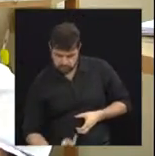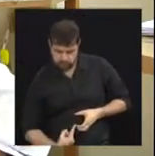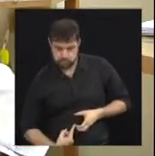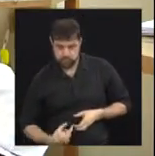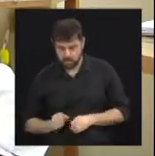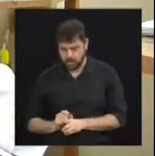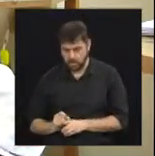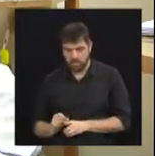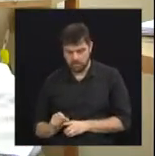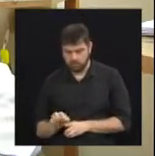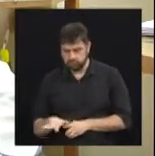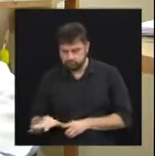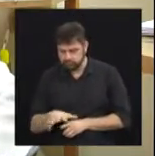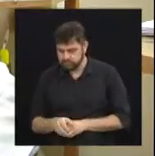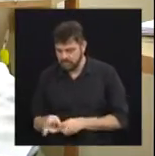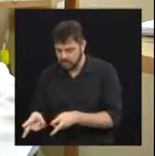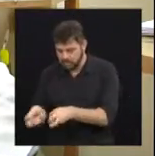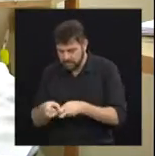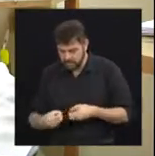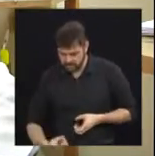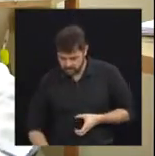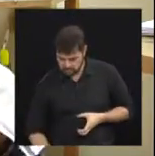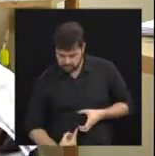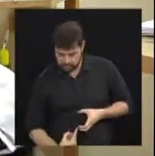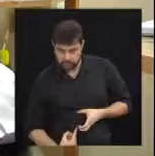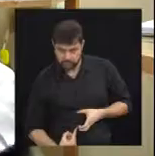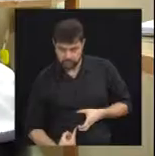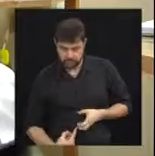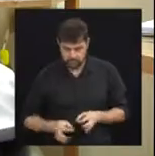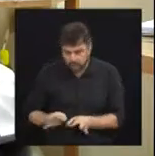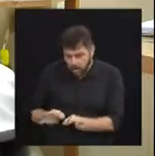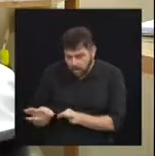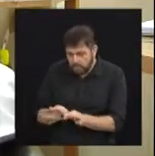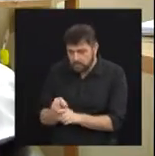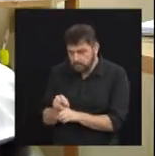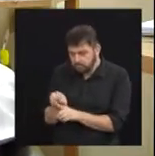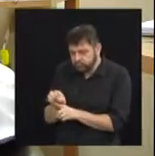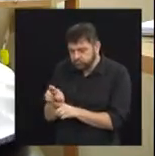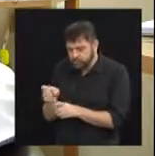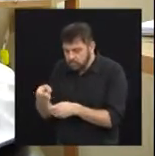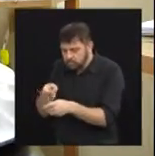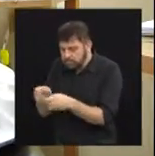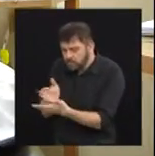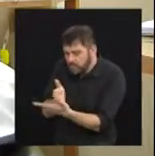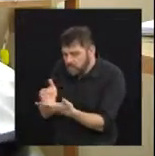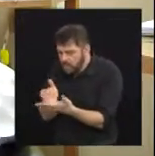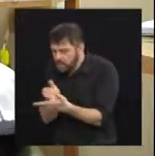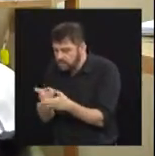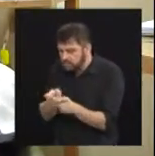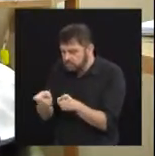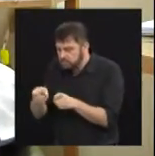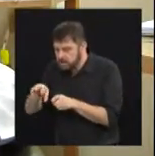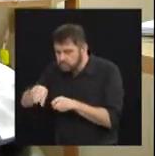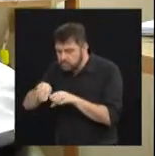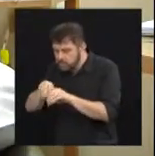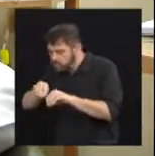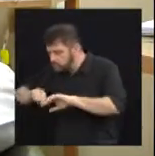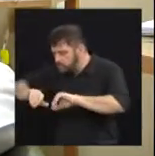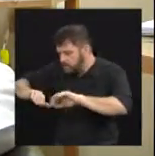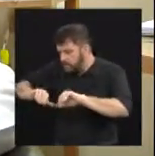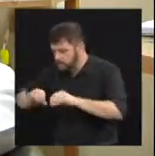inseminação artificial, que é um tratamento em que nós preparamos o sêmen, separamos os melhores